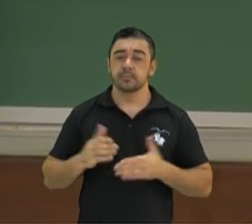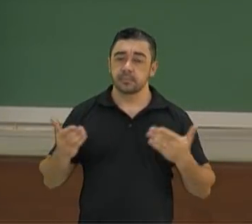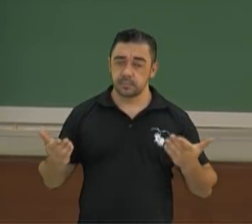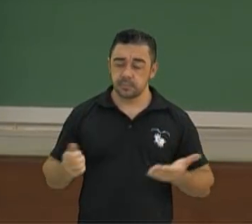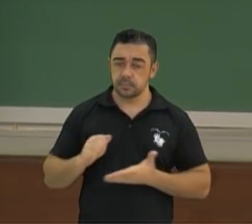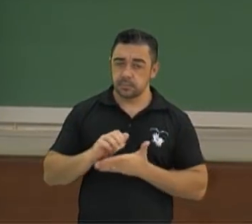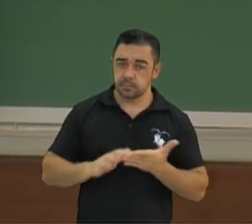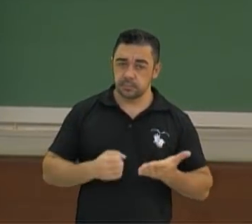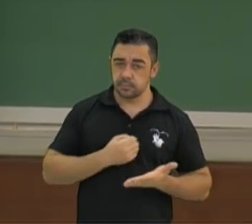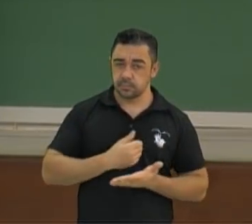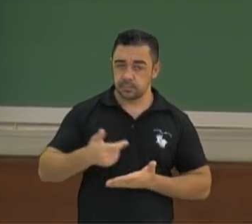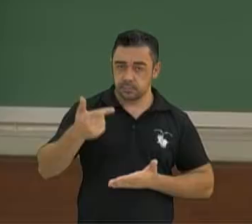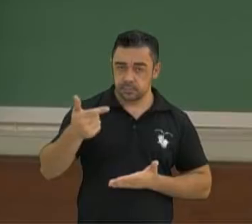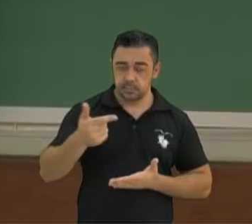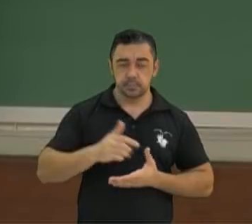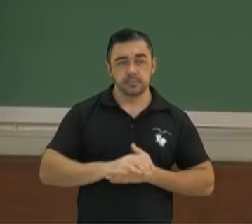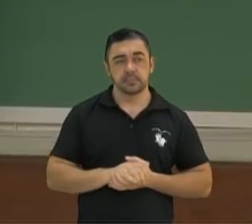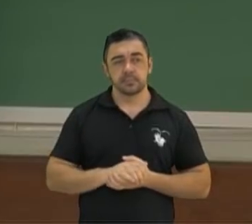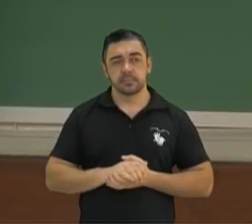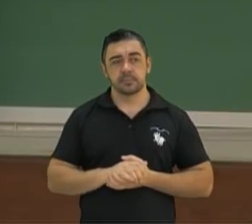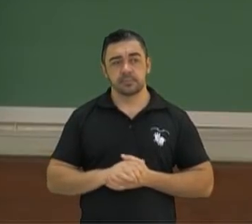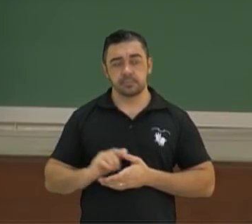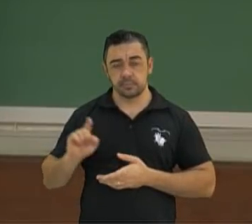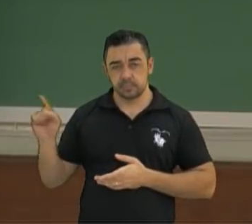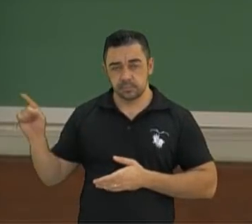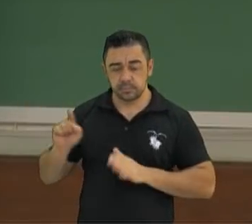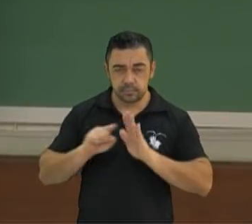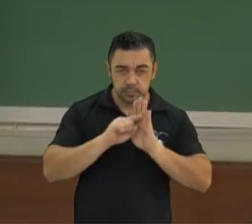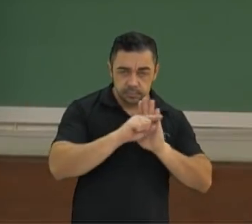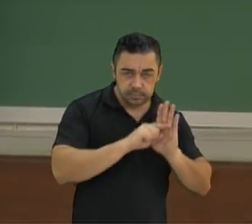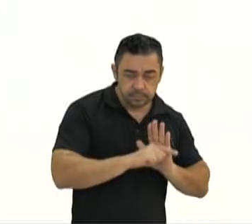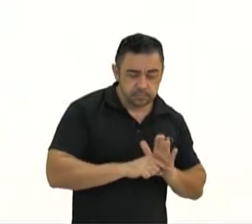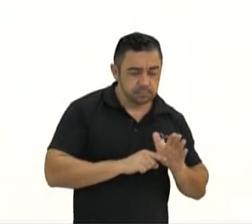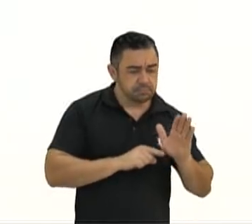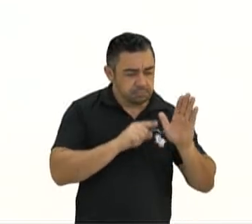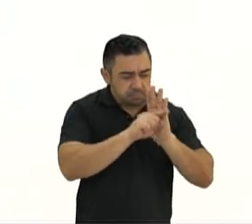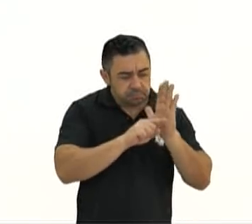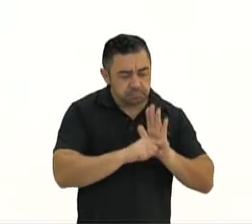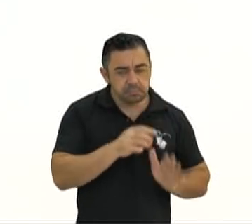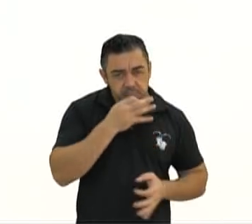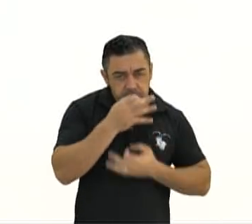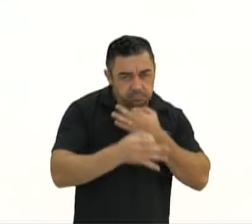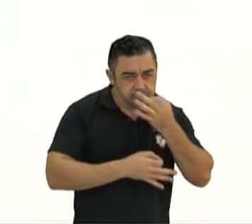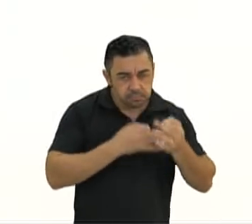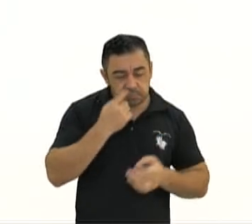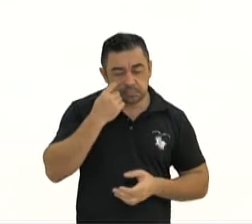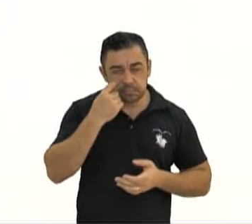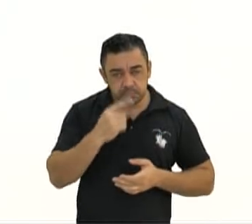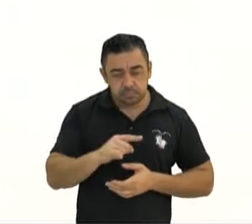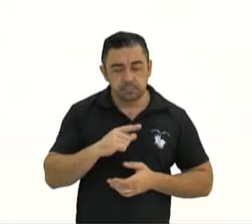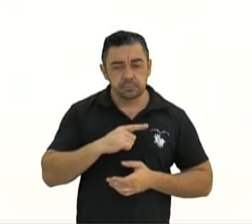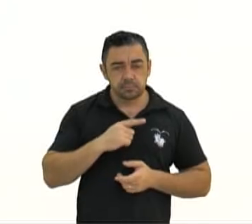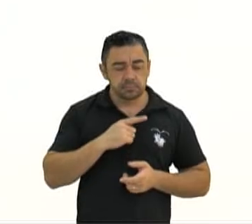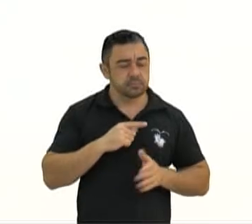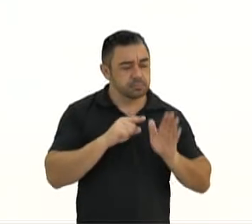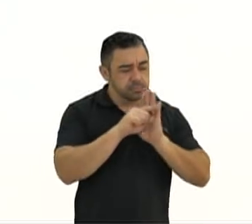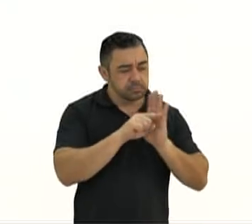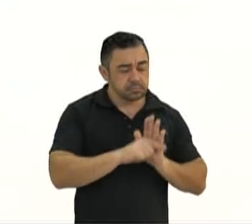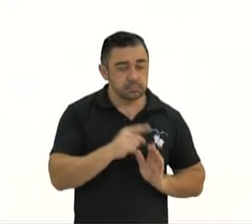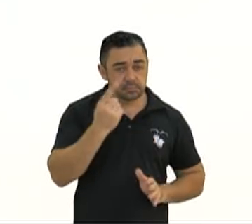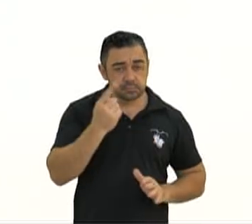lá. Exercício 2. Em uma pesquisa de opinião, foram entrevistados ao longo de